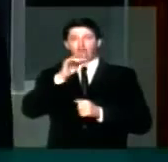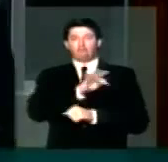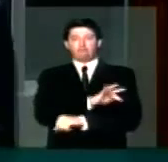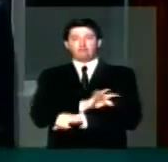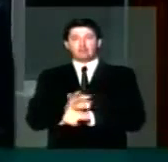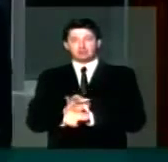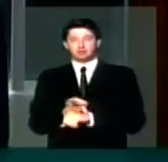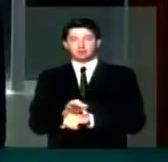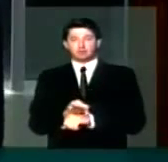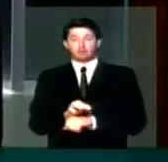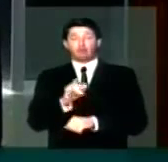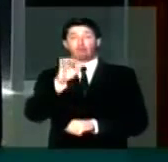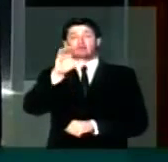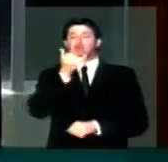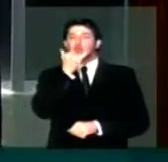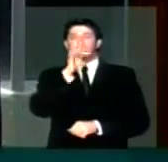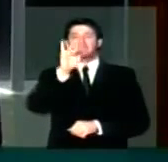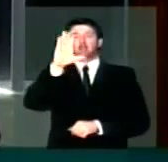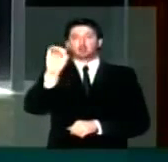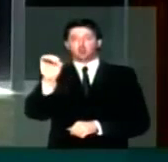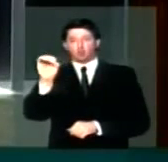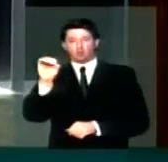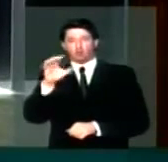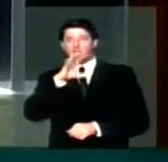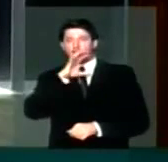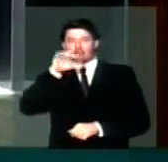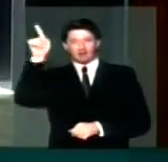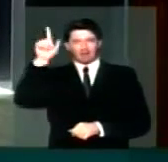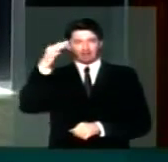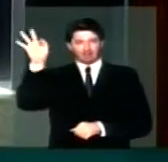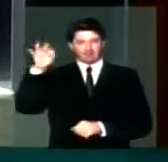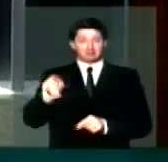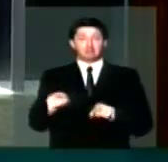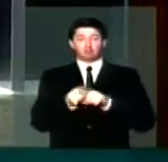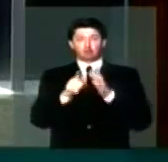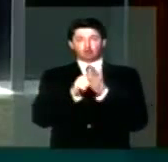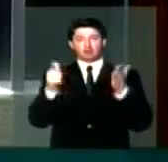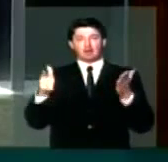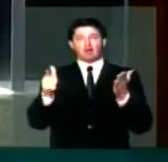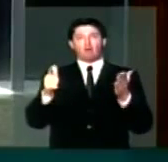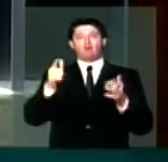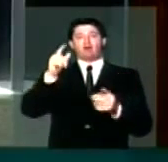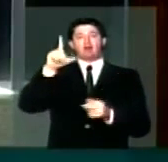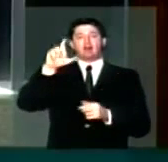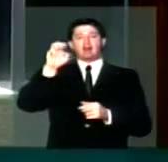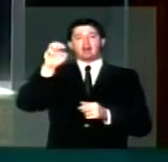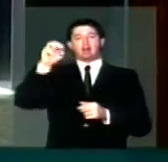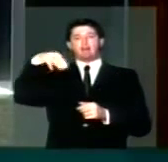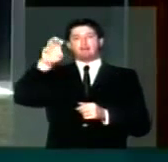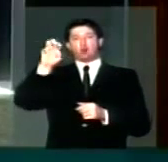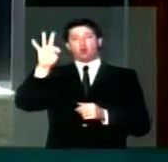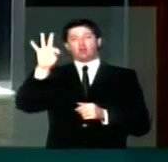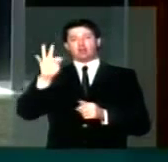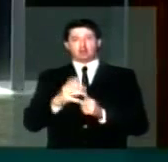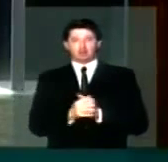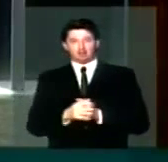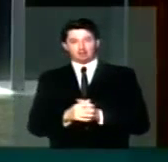para a Receita Federal Francesa, e para o jornal francês Le Monde. O jornal Le